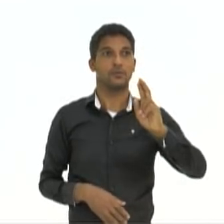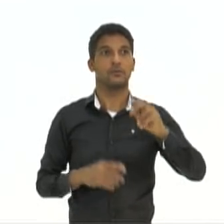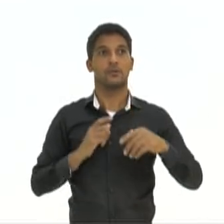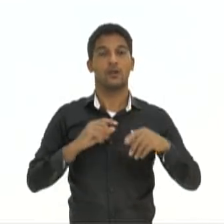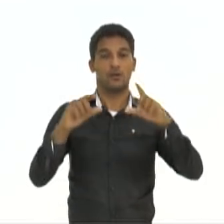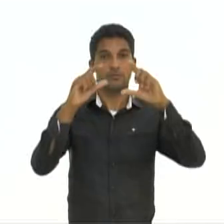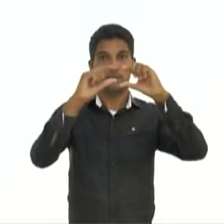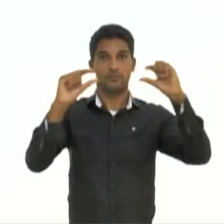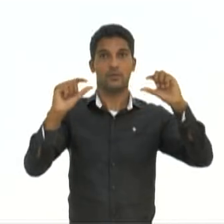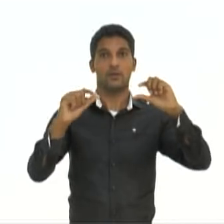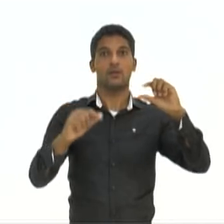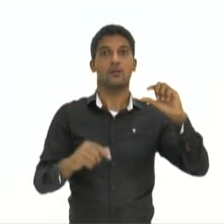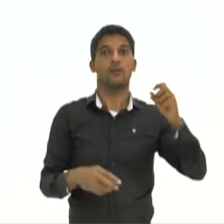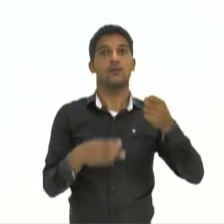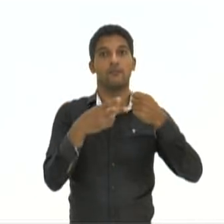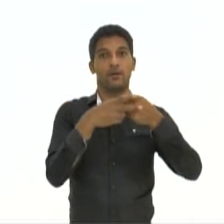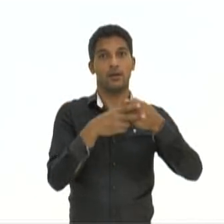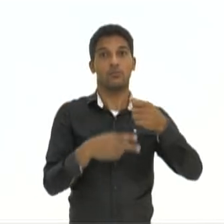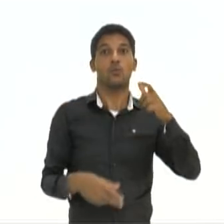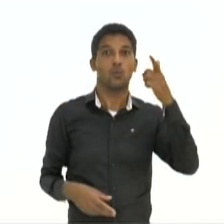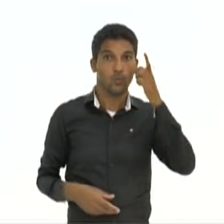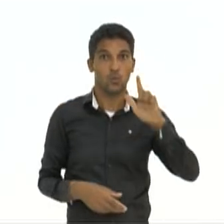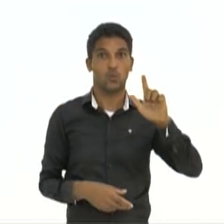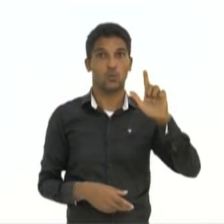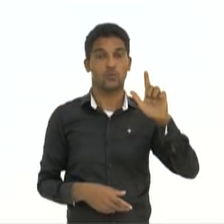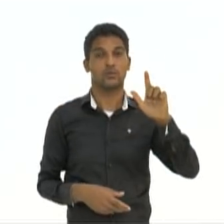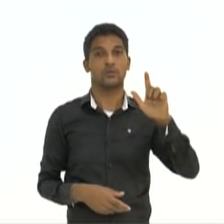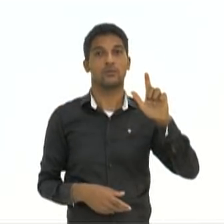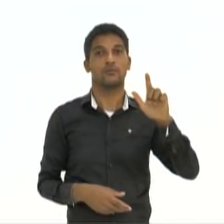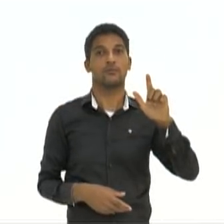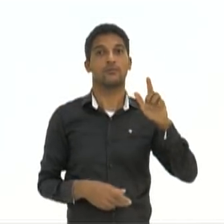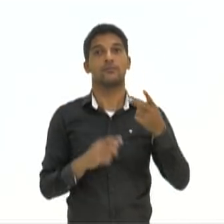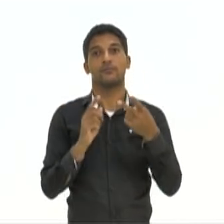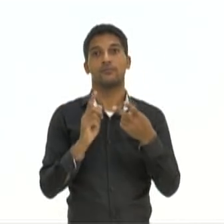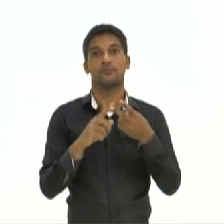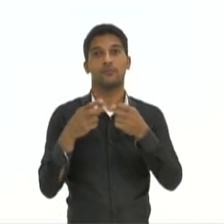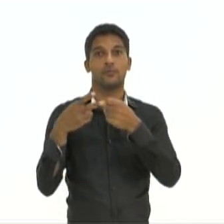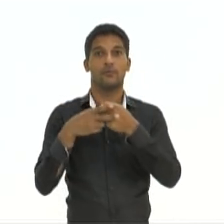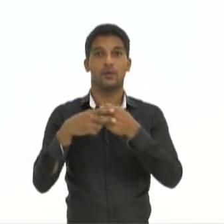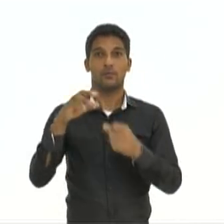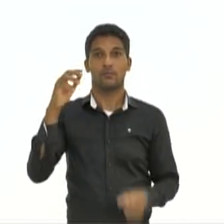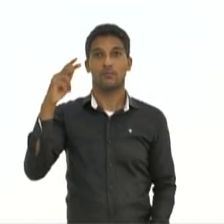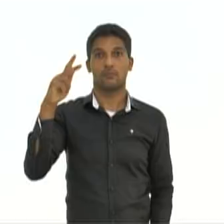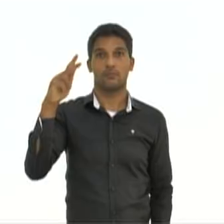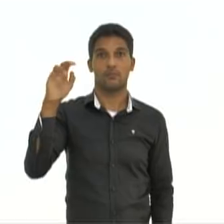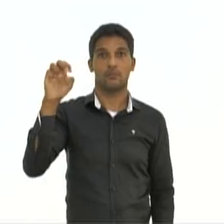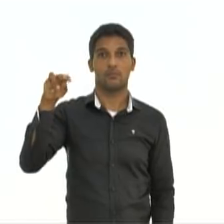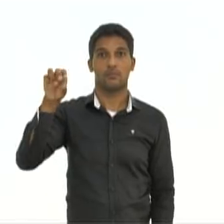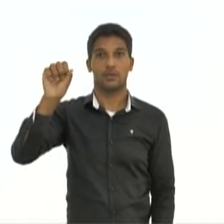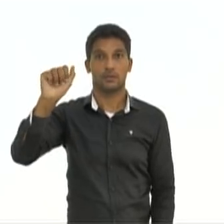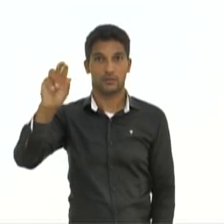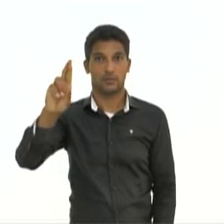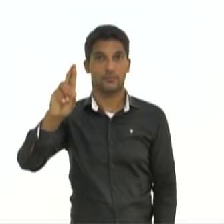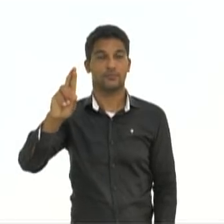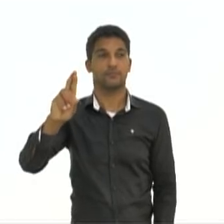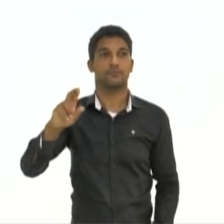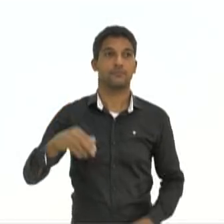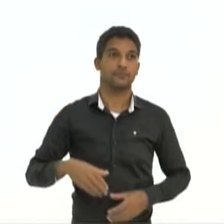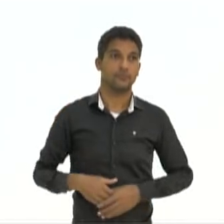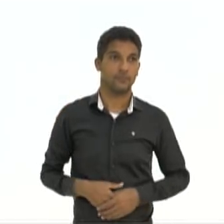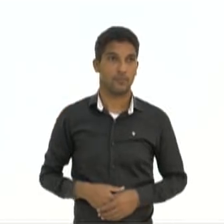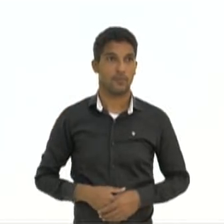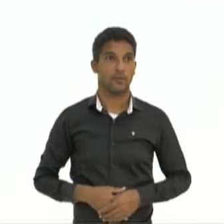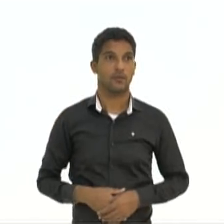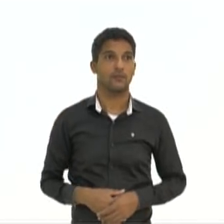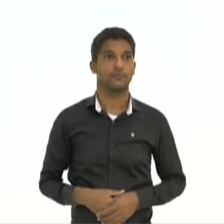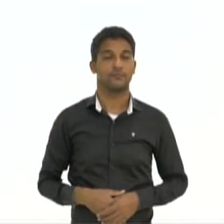conseguir, pensar. Então, são 2 verbos, né? Eu consigo, tu consegues, ele consegue. Eu penso, tu pensas, ele pensa, né? Pensando